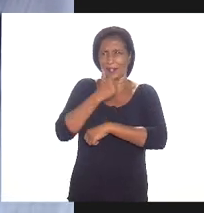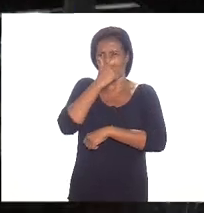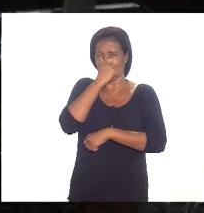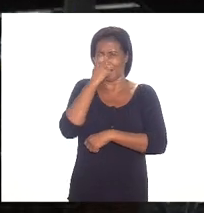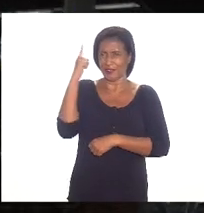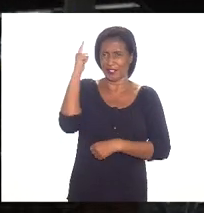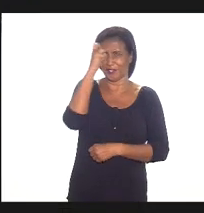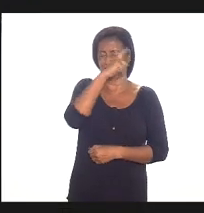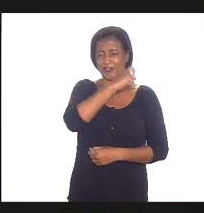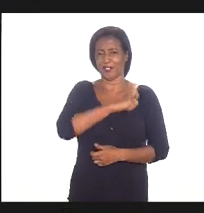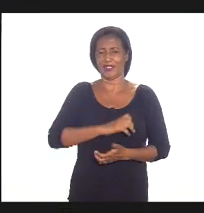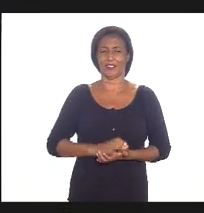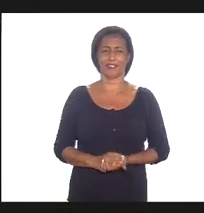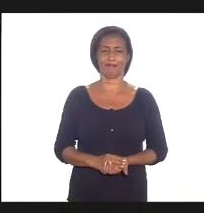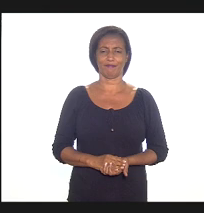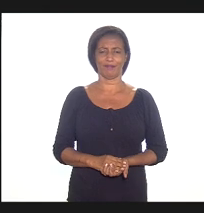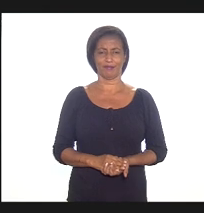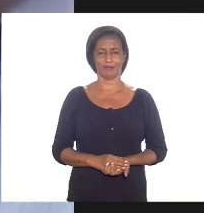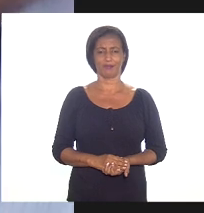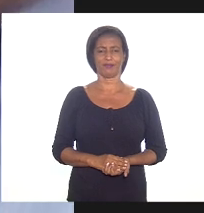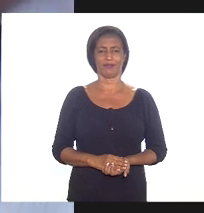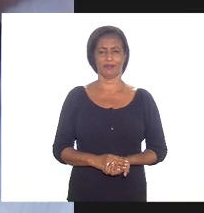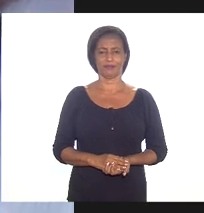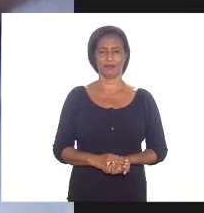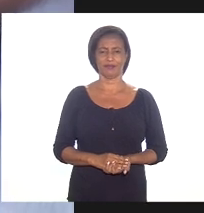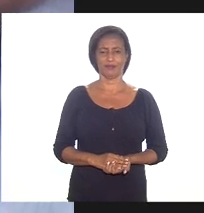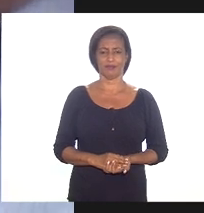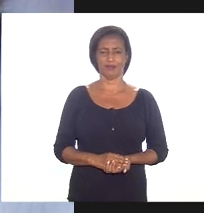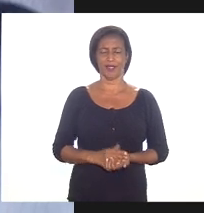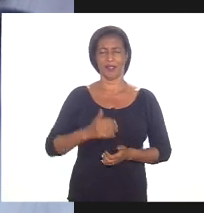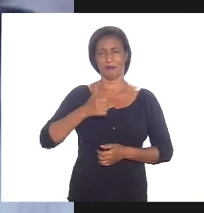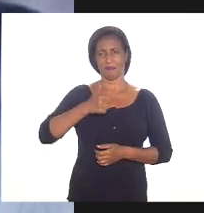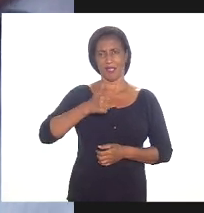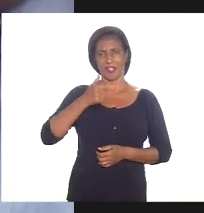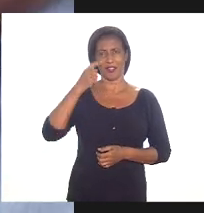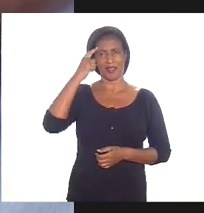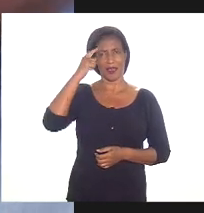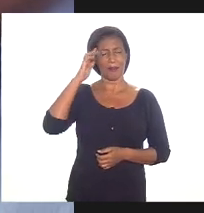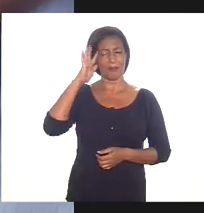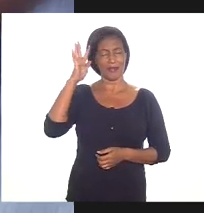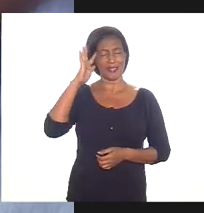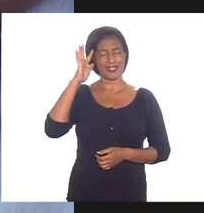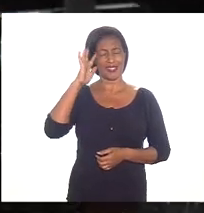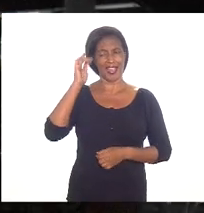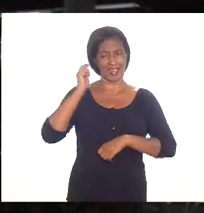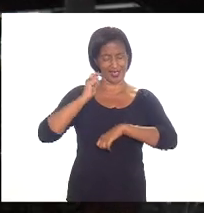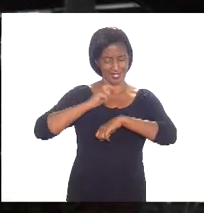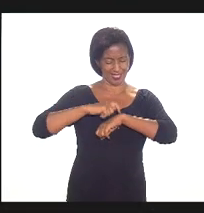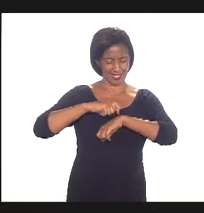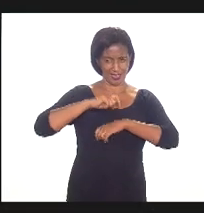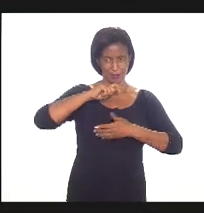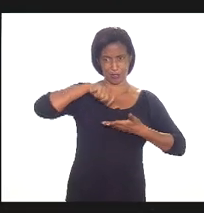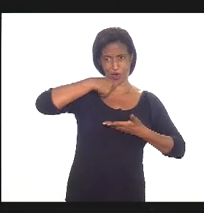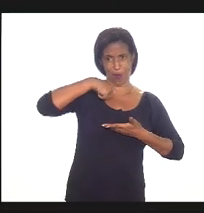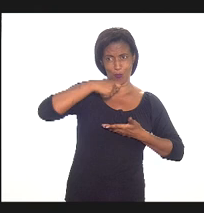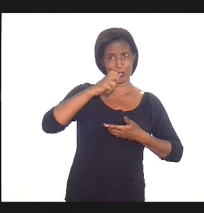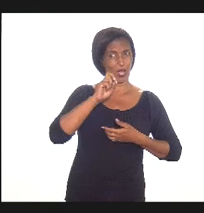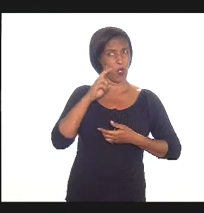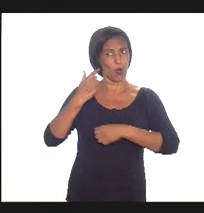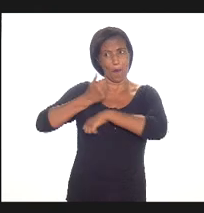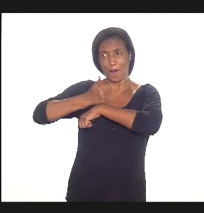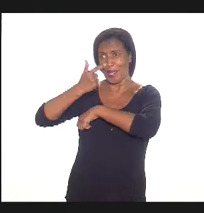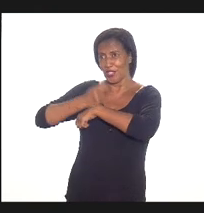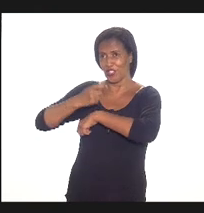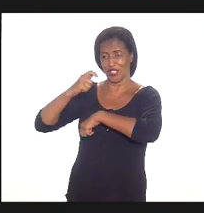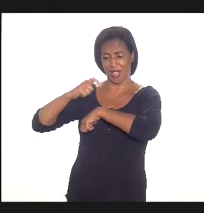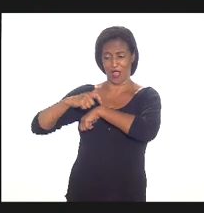Okay. 13 horas já dá um refresco para a gente pensar se vai almoçar ou não. Amanhã. Meio-dia é horário de comidinha,